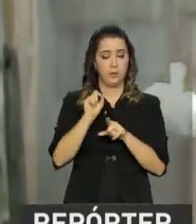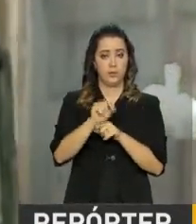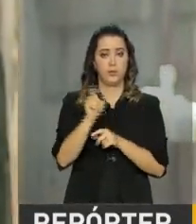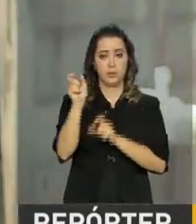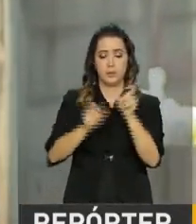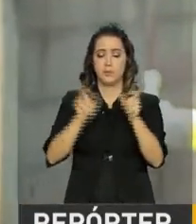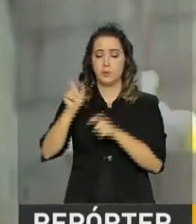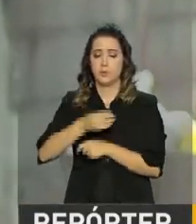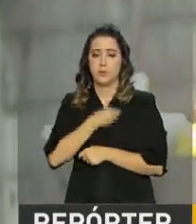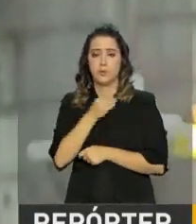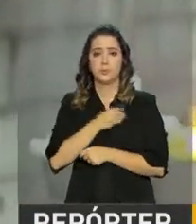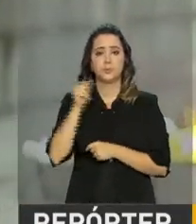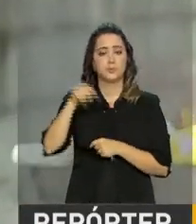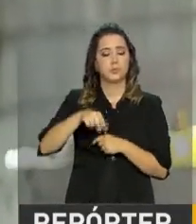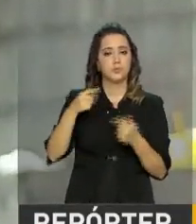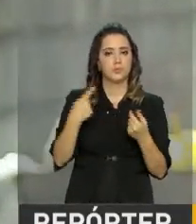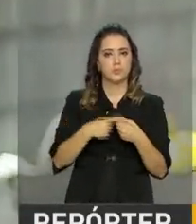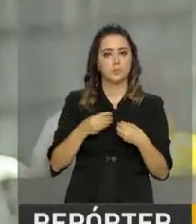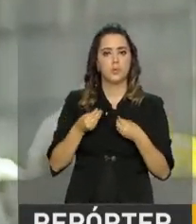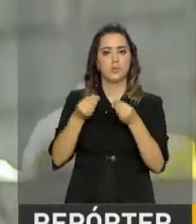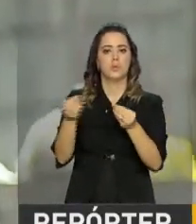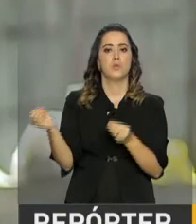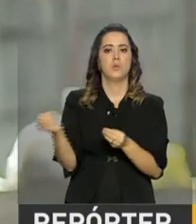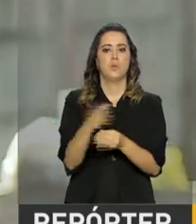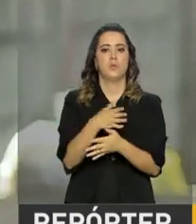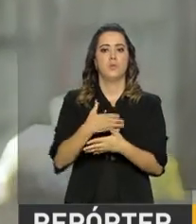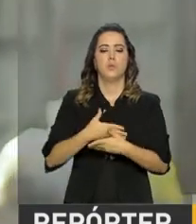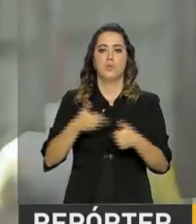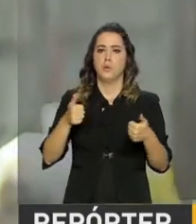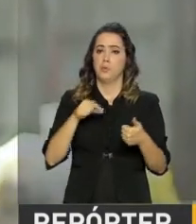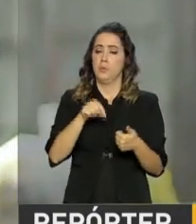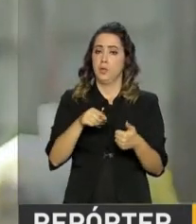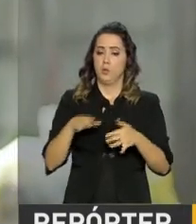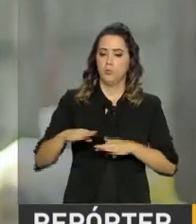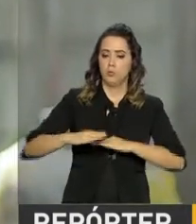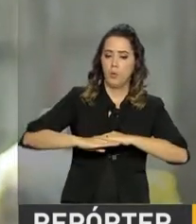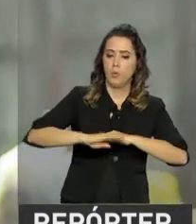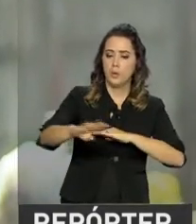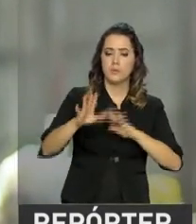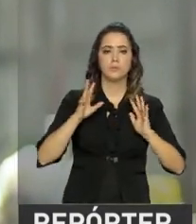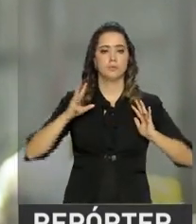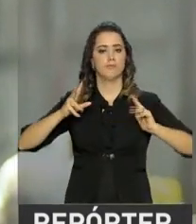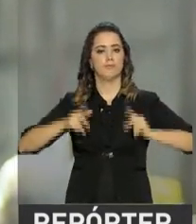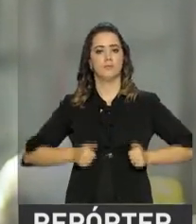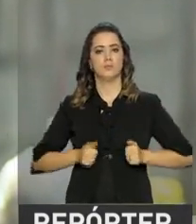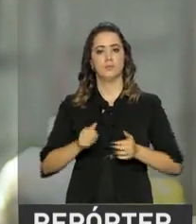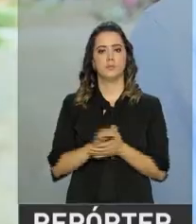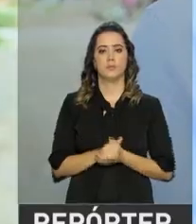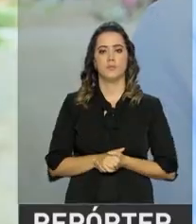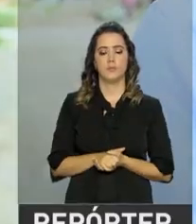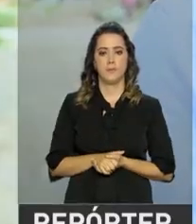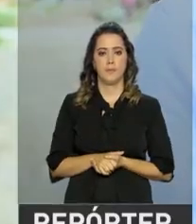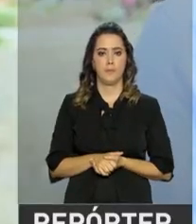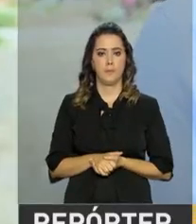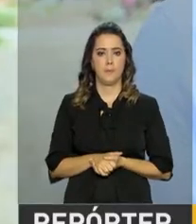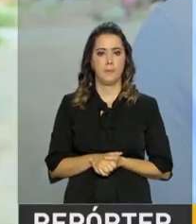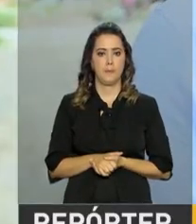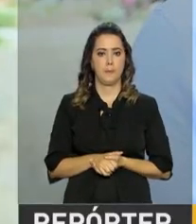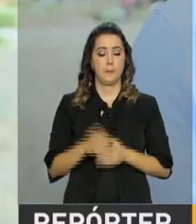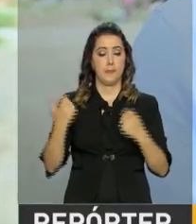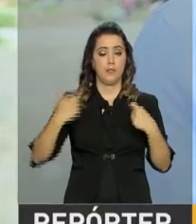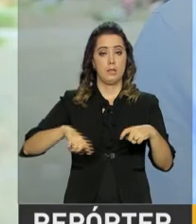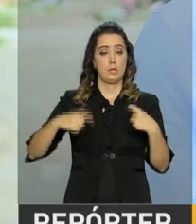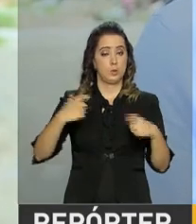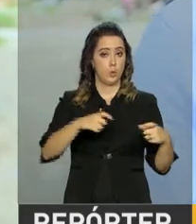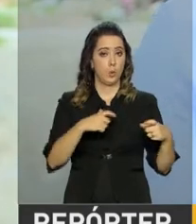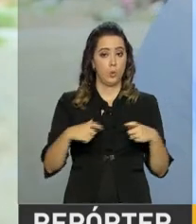moradores daqui de jorge martins vão ganhar melhor dias como asfalto e saneamento básico 11 loteamento